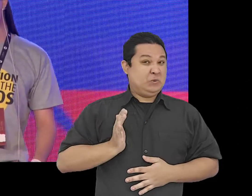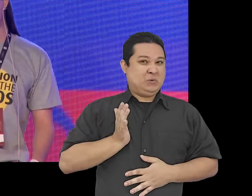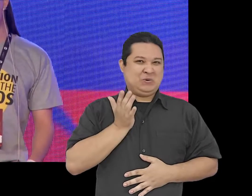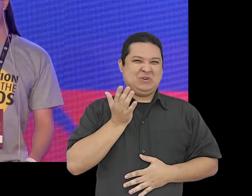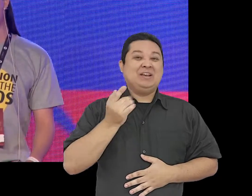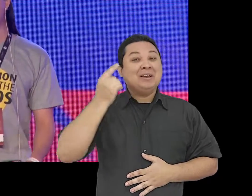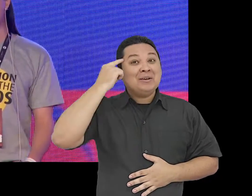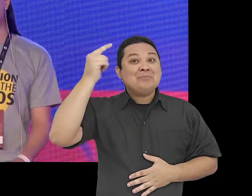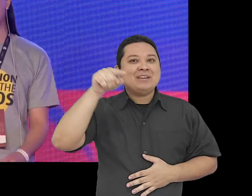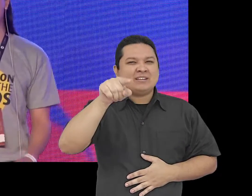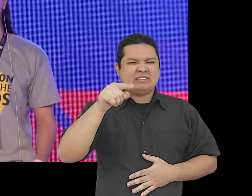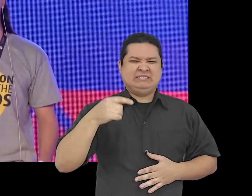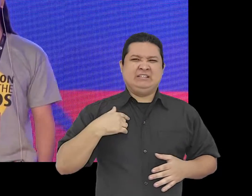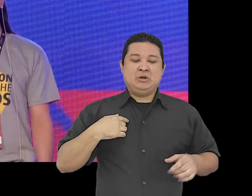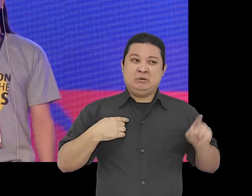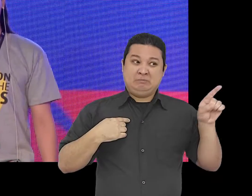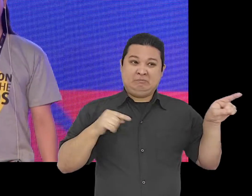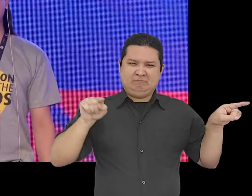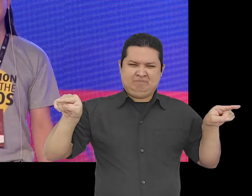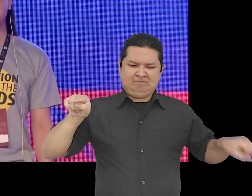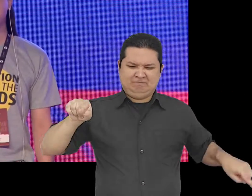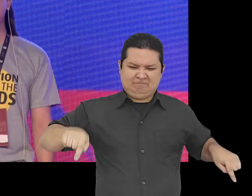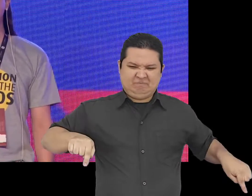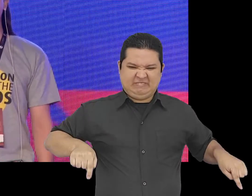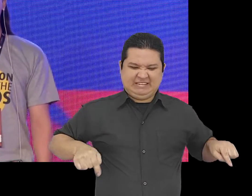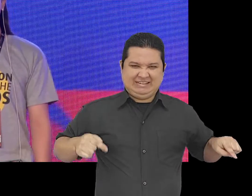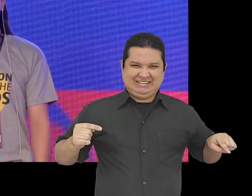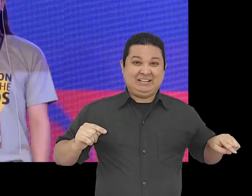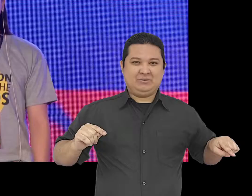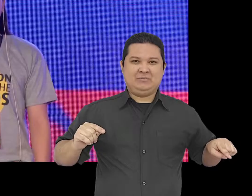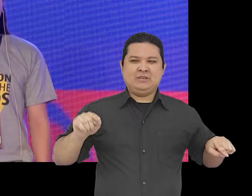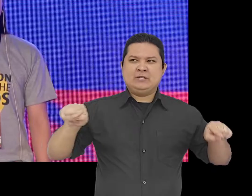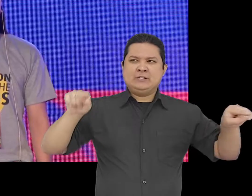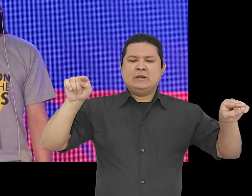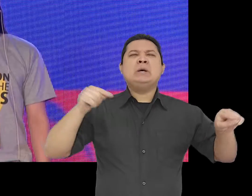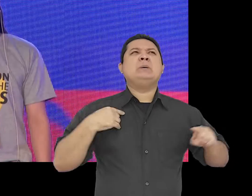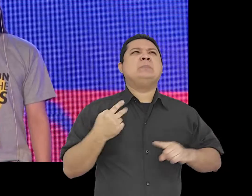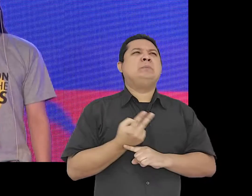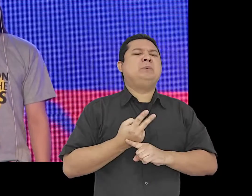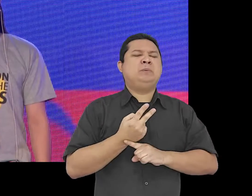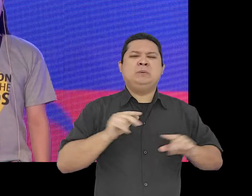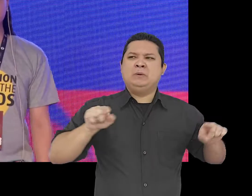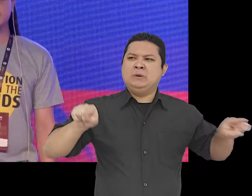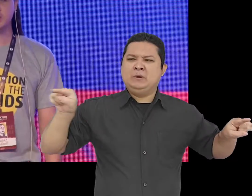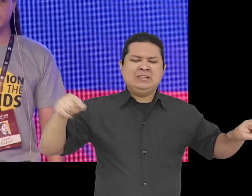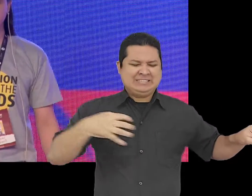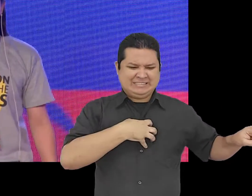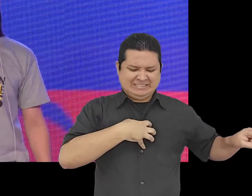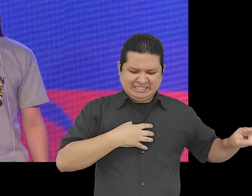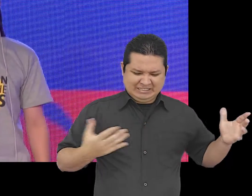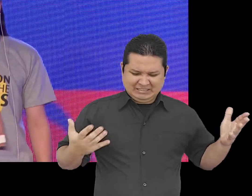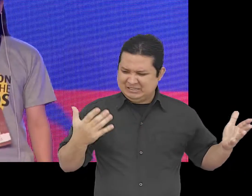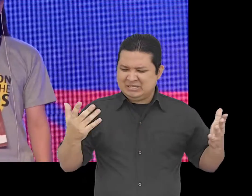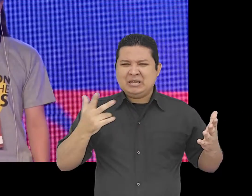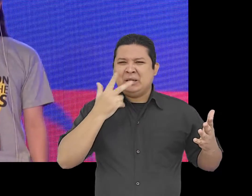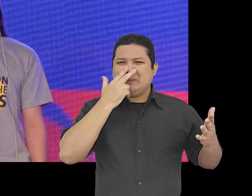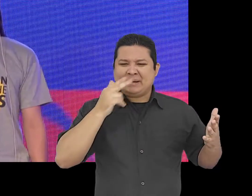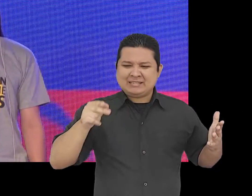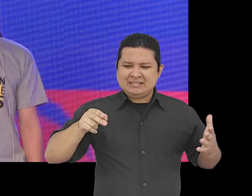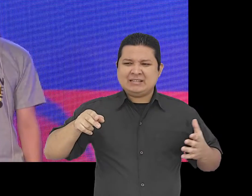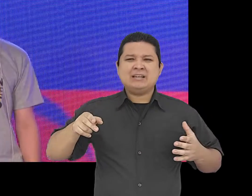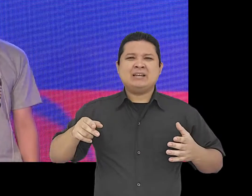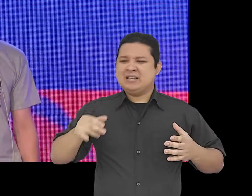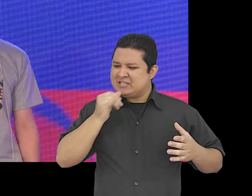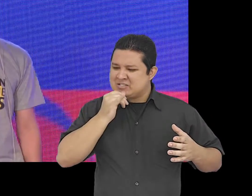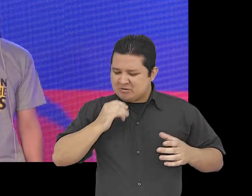vai com o dedo, assim, você não vai com a mão inteira, não. Mas assim, eu tava procurando, assim, e cara, parecia tipo aquelas privadas